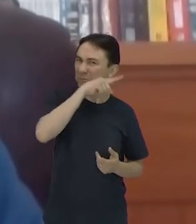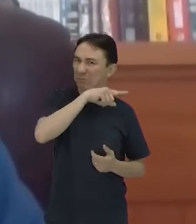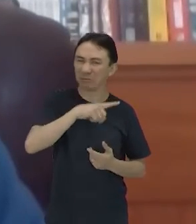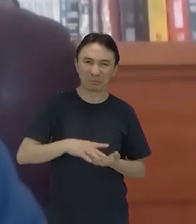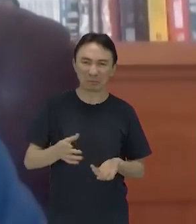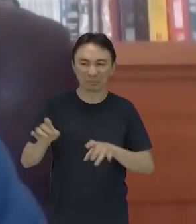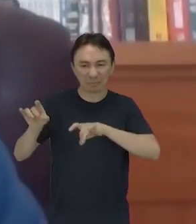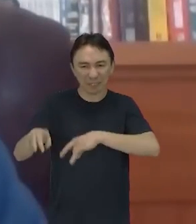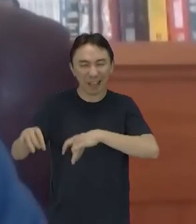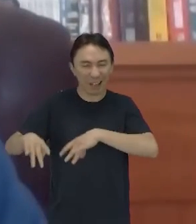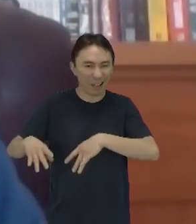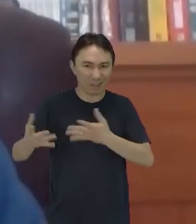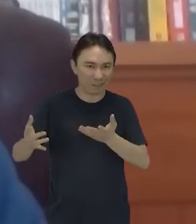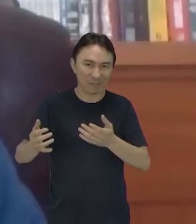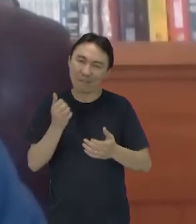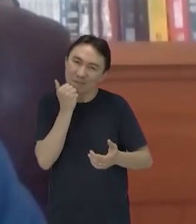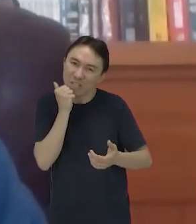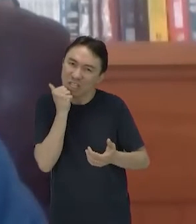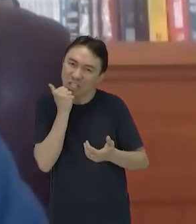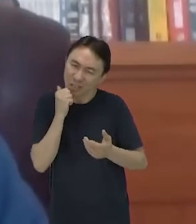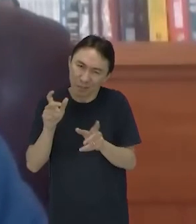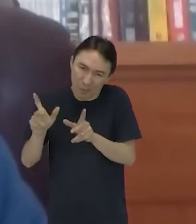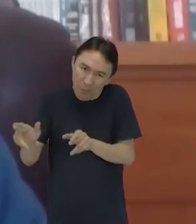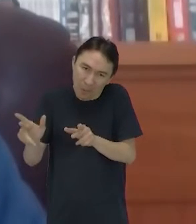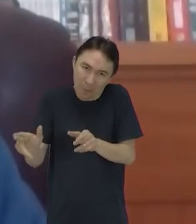exemplo, que usa termos técnicos,